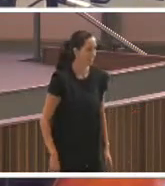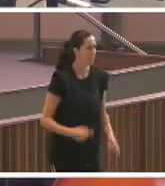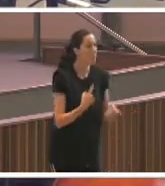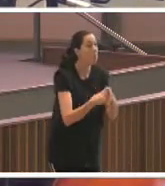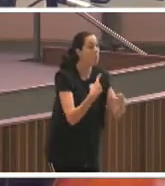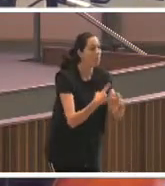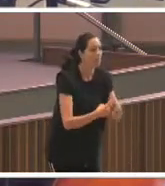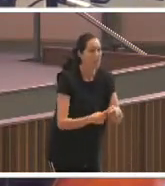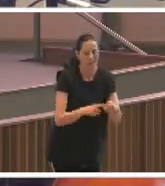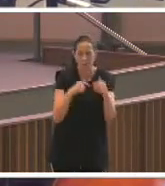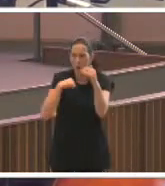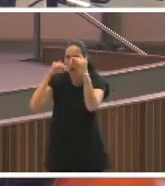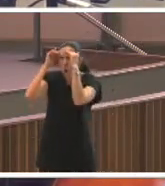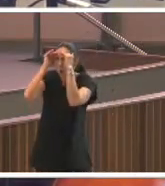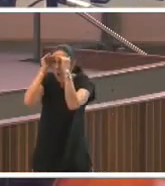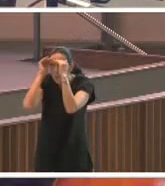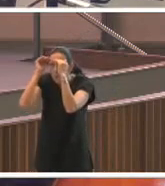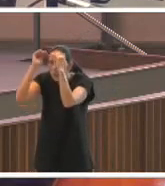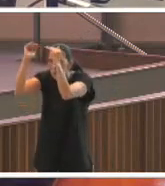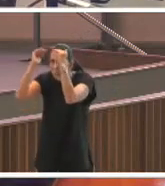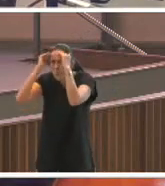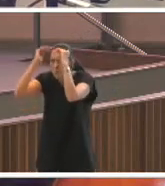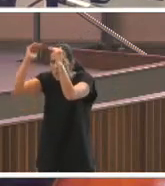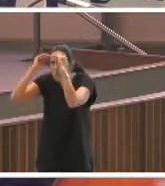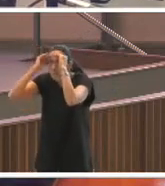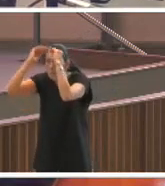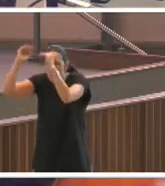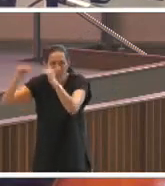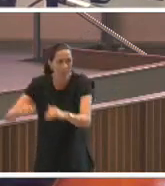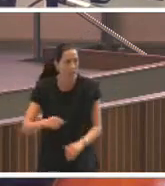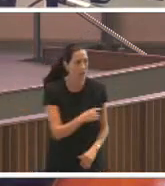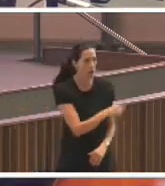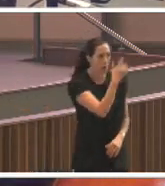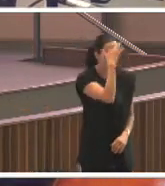gente comprometida com o reino dele.